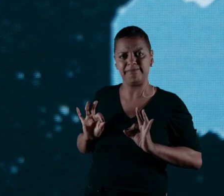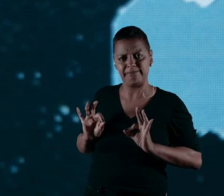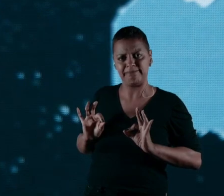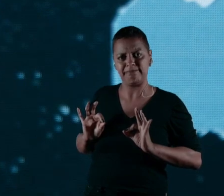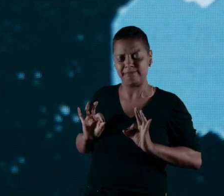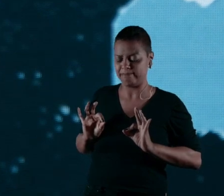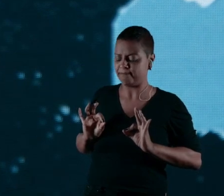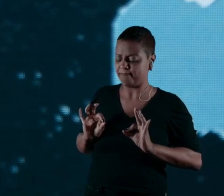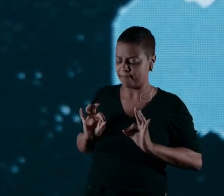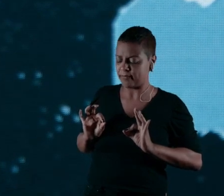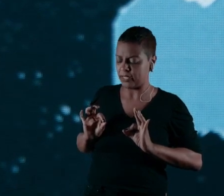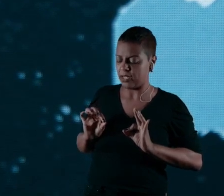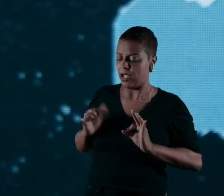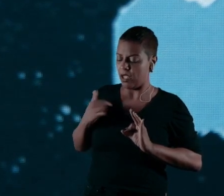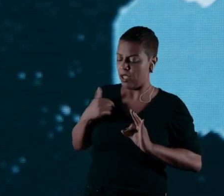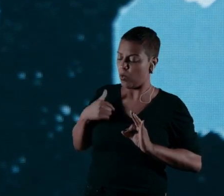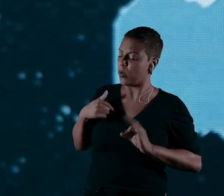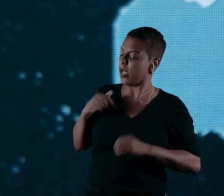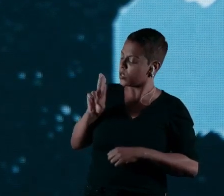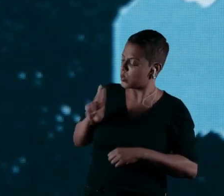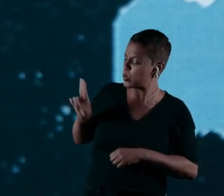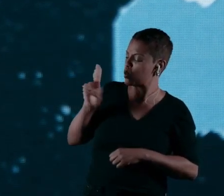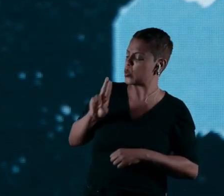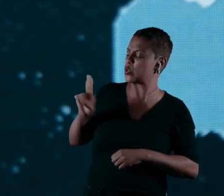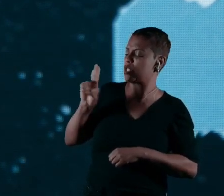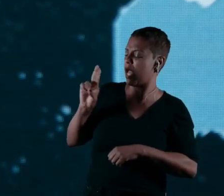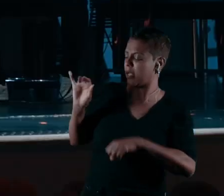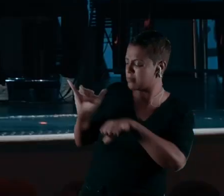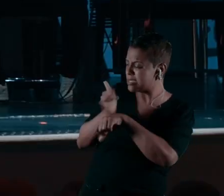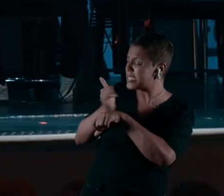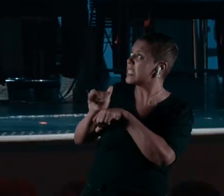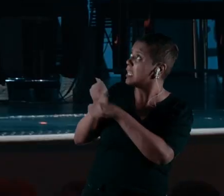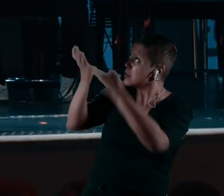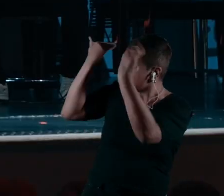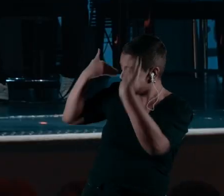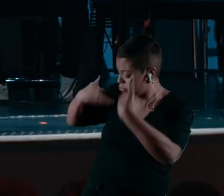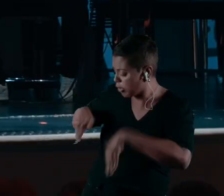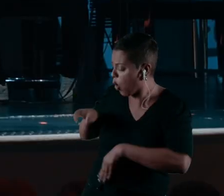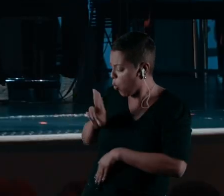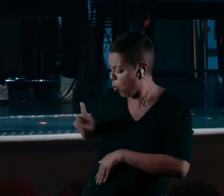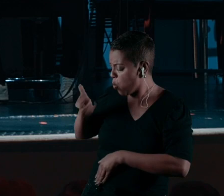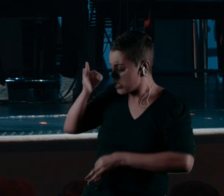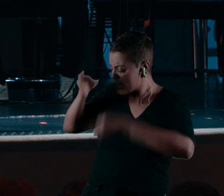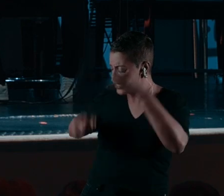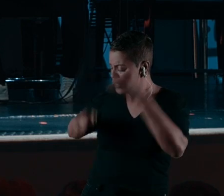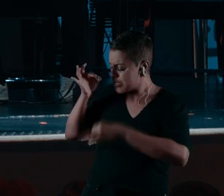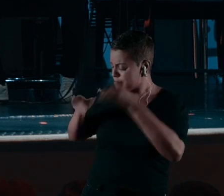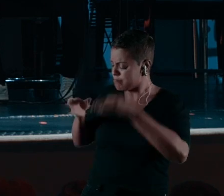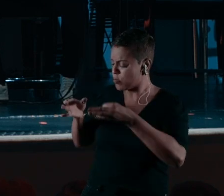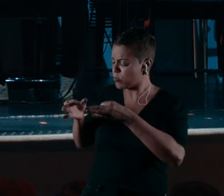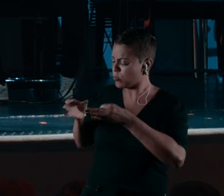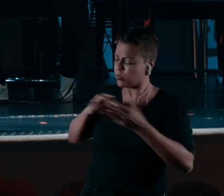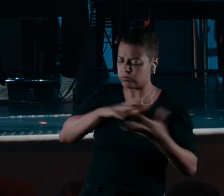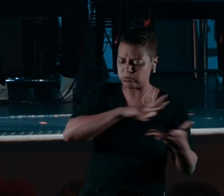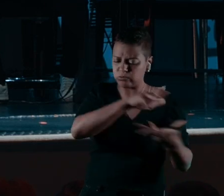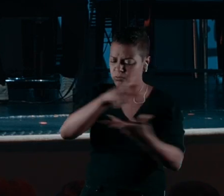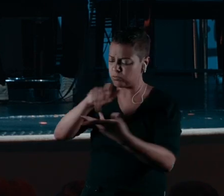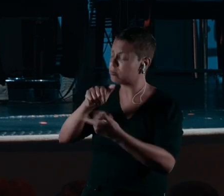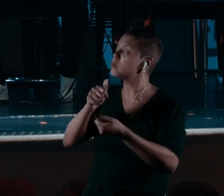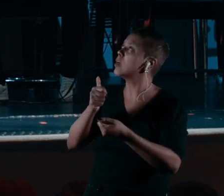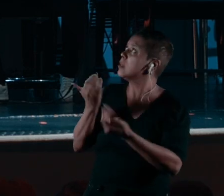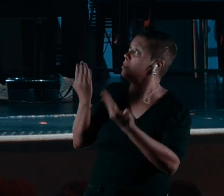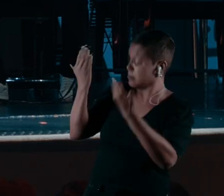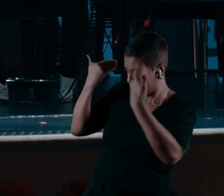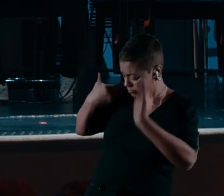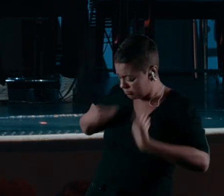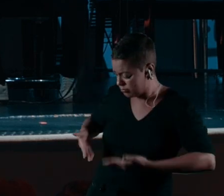E eu quero, Senhor, ser um instrumento de justiça nesse mundo de trevas. Eu